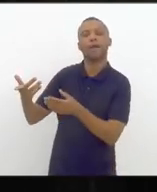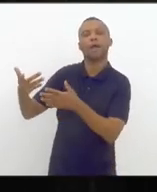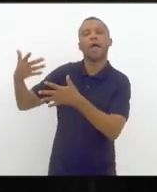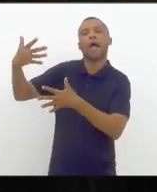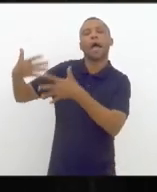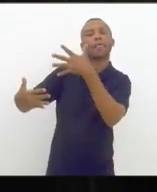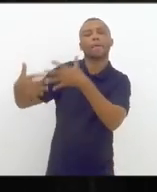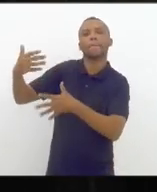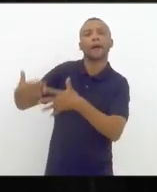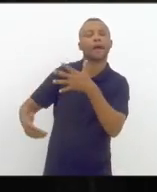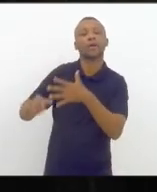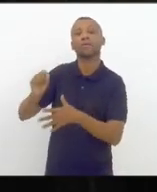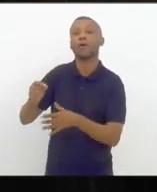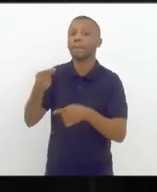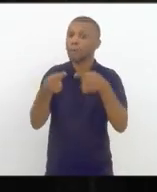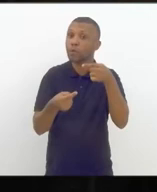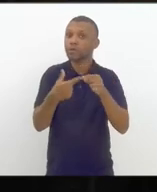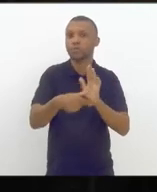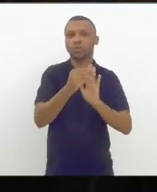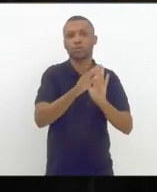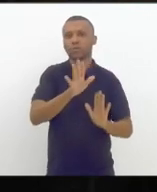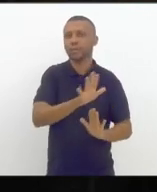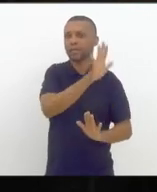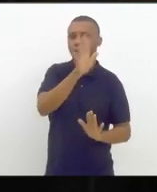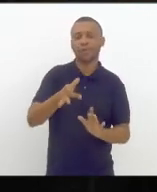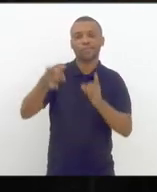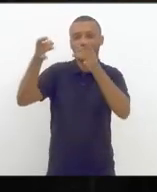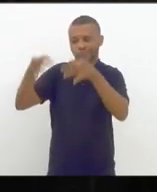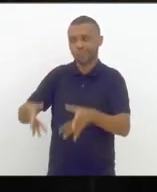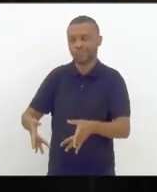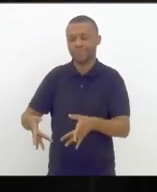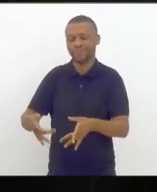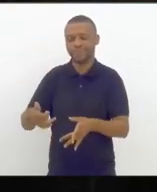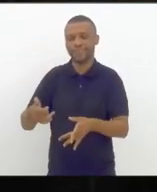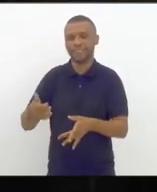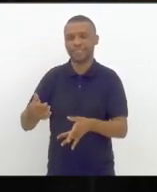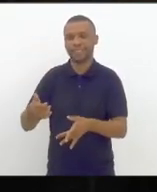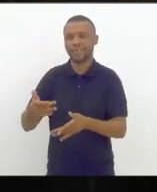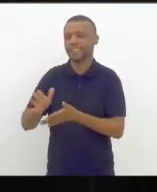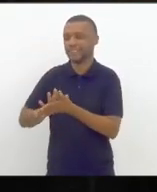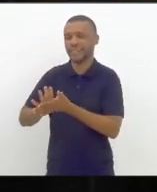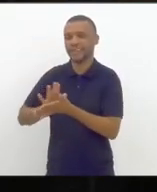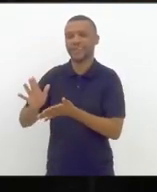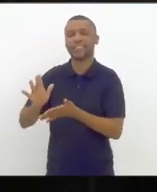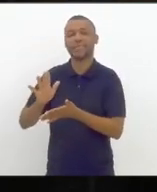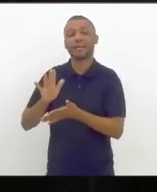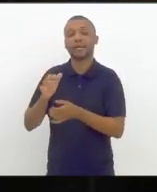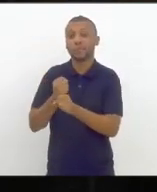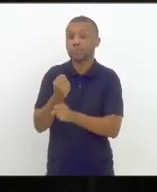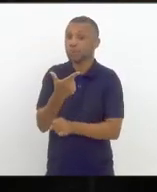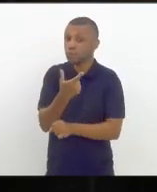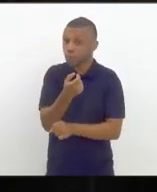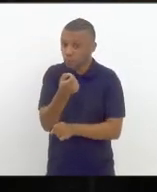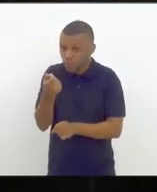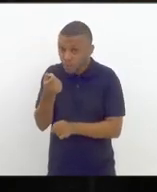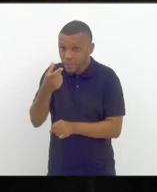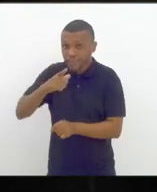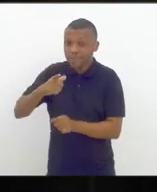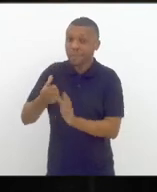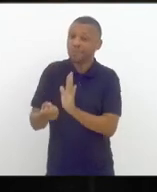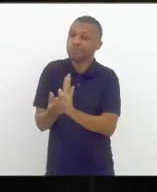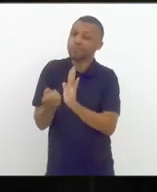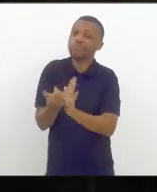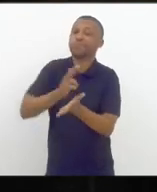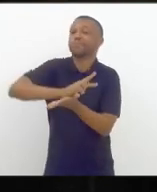abandono da política de conteúdo Nacional na indústria naval né que revigorou os nossos esta nos anos 2000 gerou dezenas de milhares de